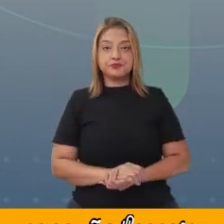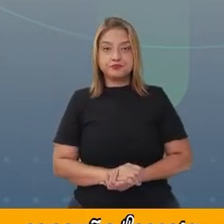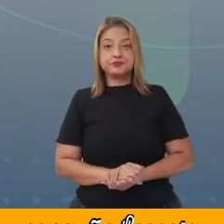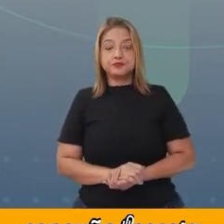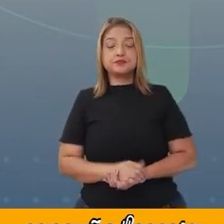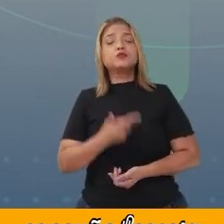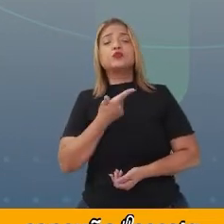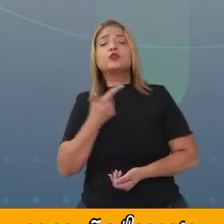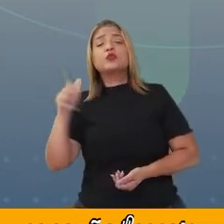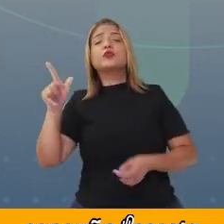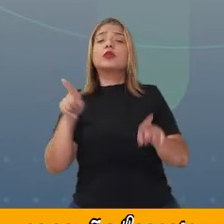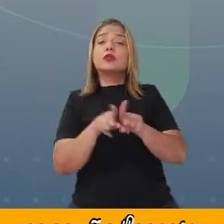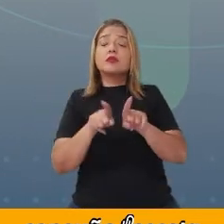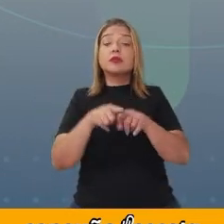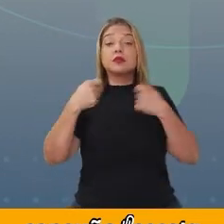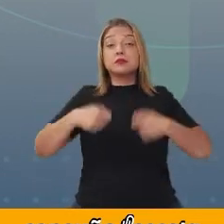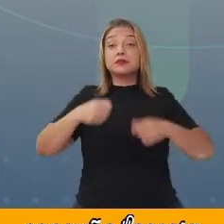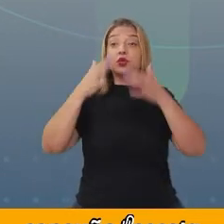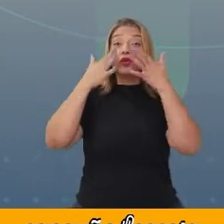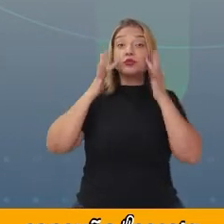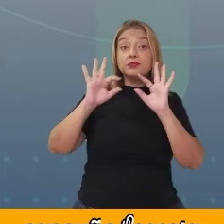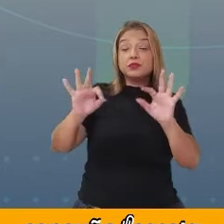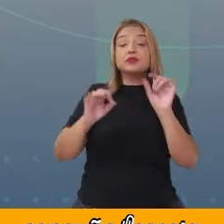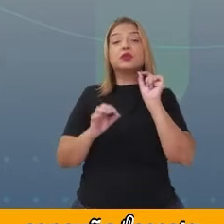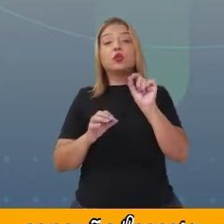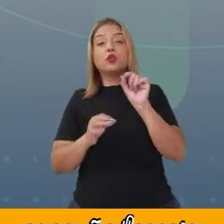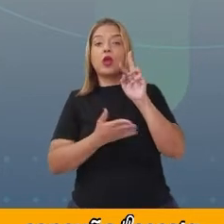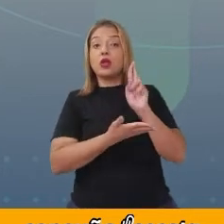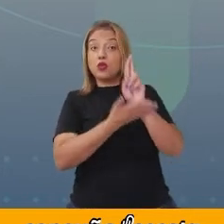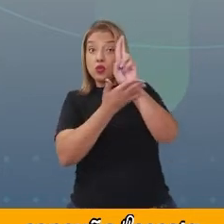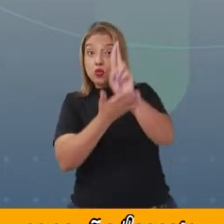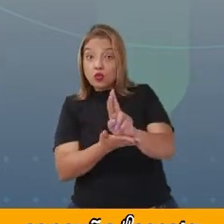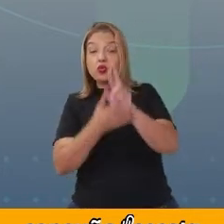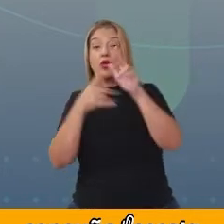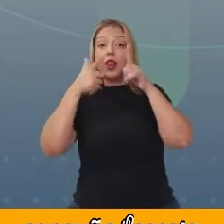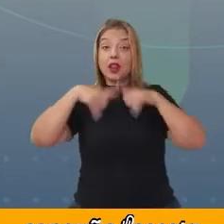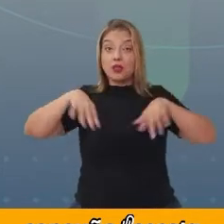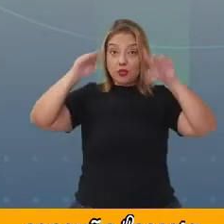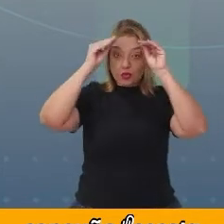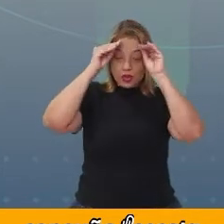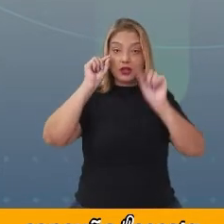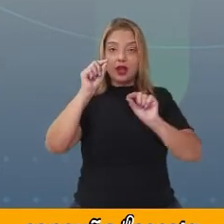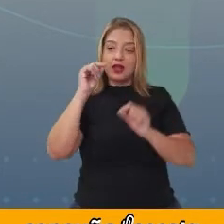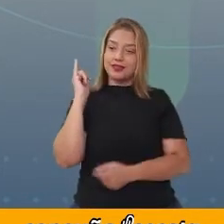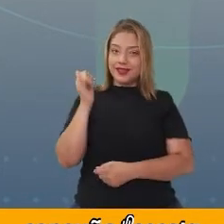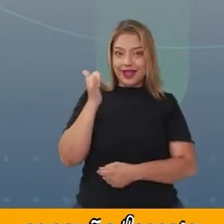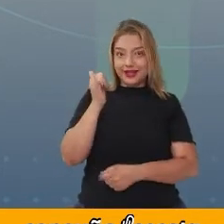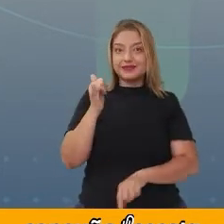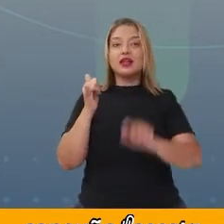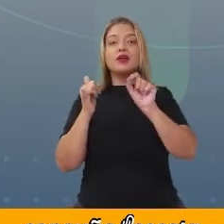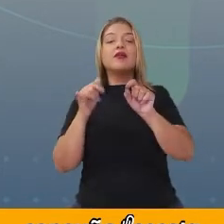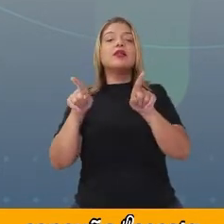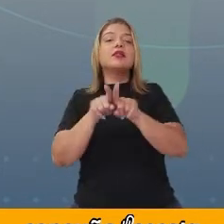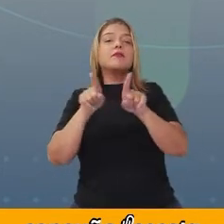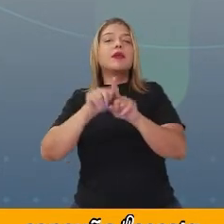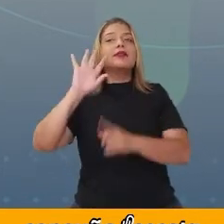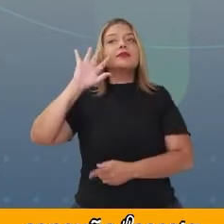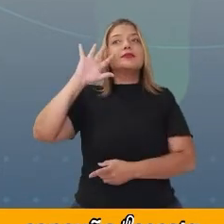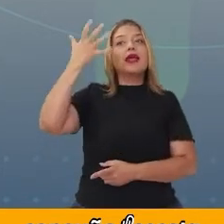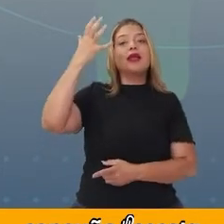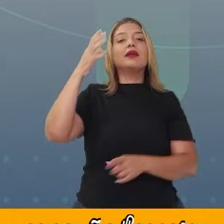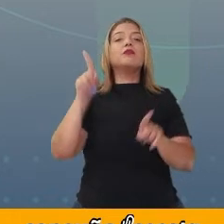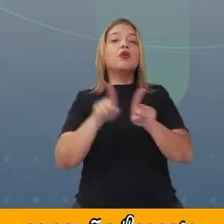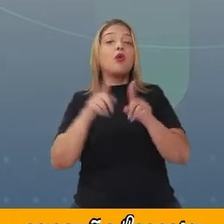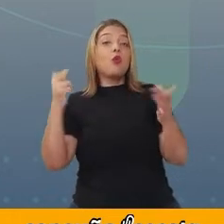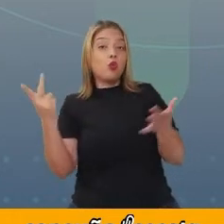Outra questão que nós precisamos observar como um recurso linguístico nas narrativas são as passagens temporais.